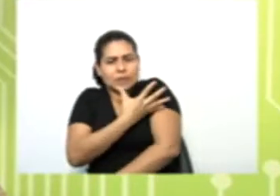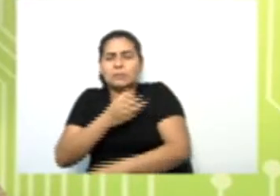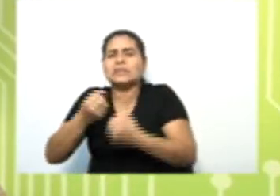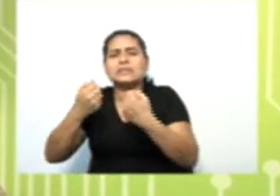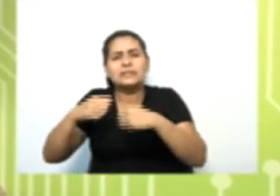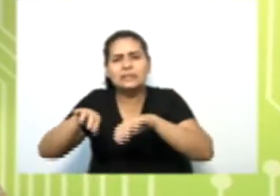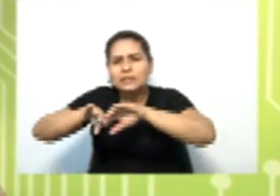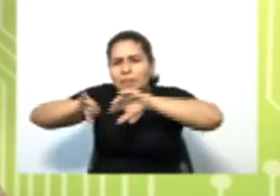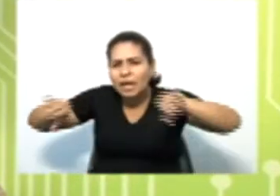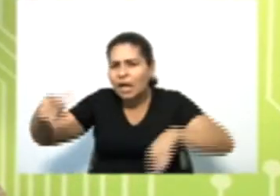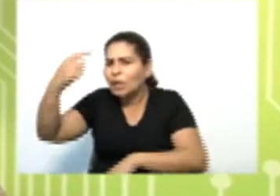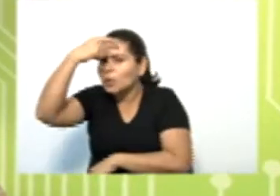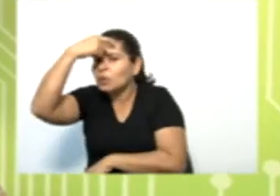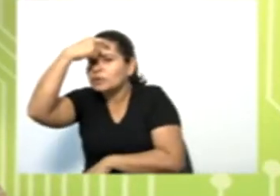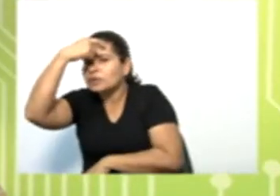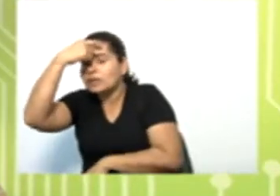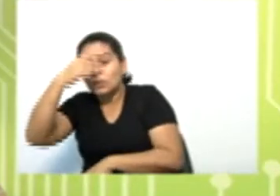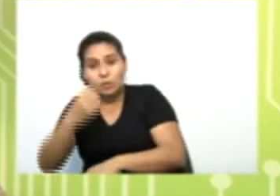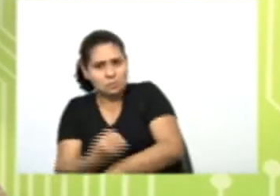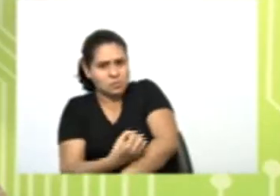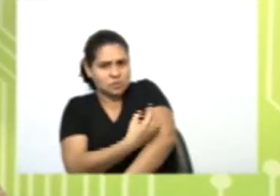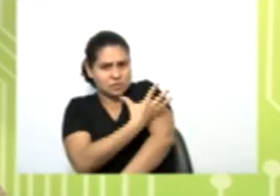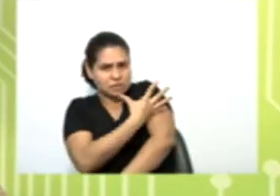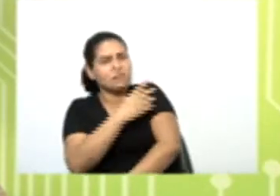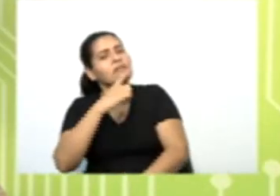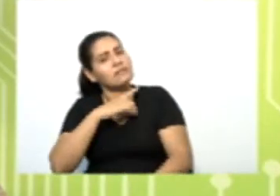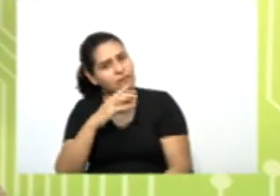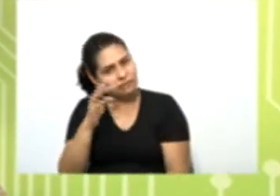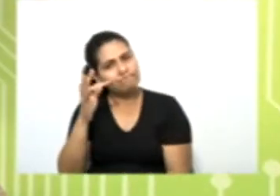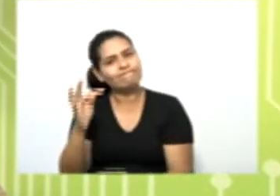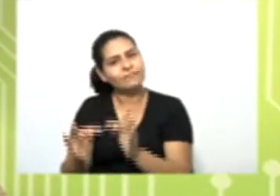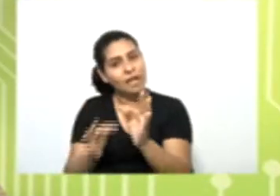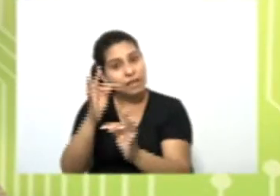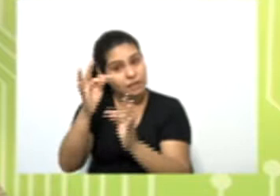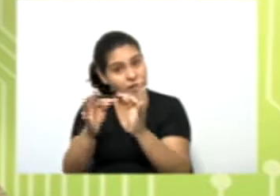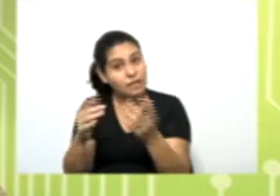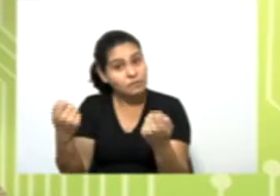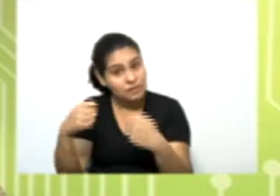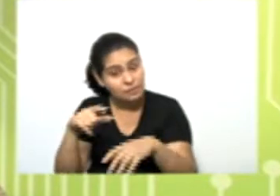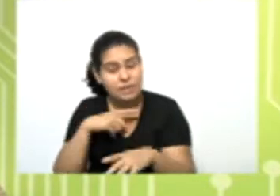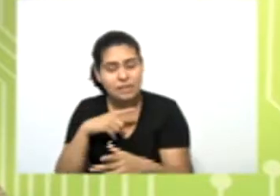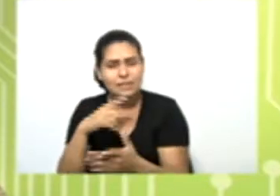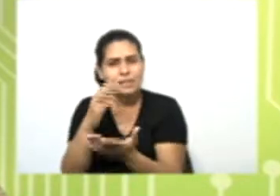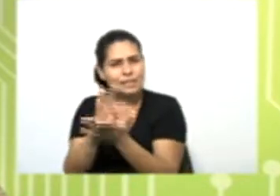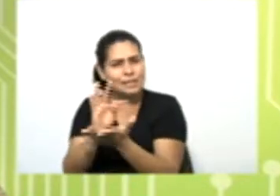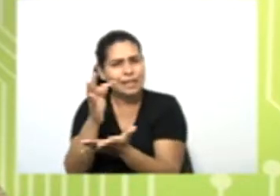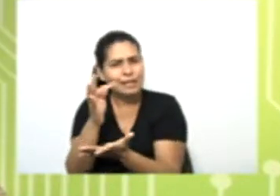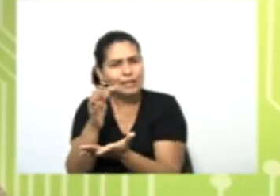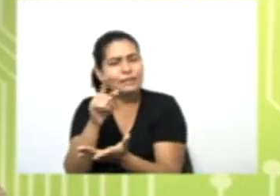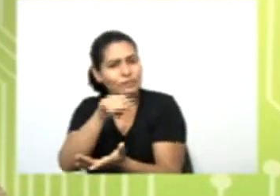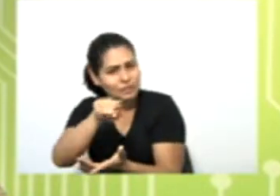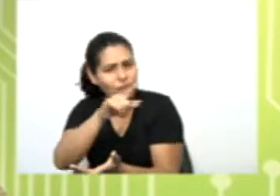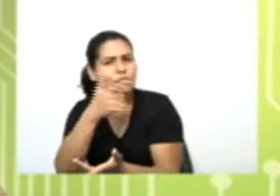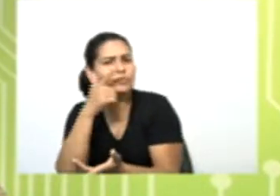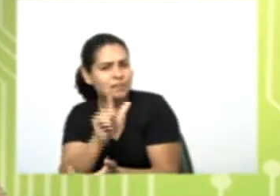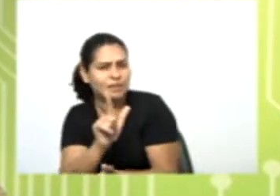o racional do emocional. E isso existe técnicas. E claro, você vai aprender isso com a experiência.